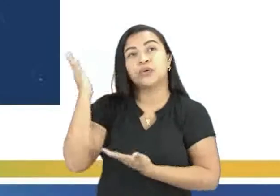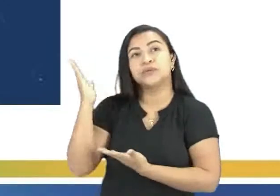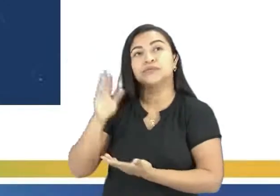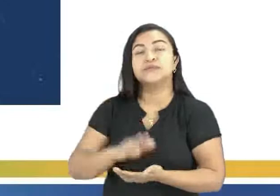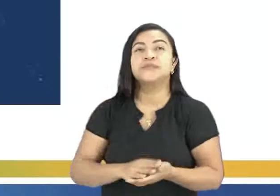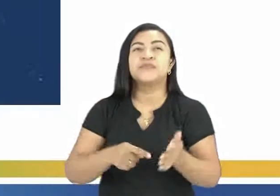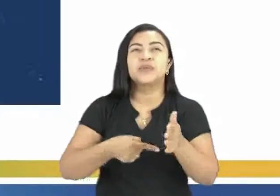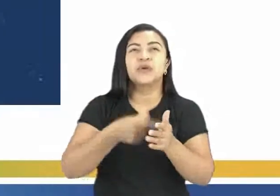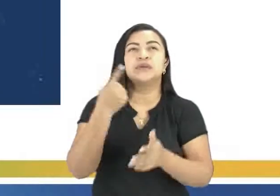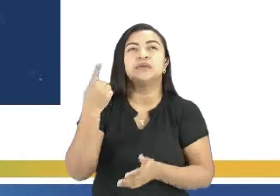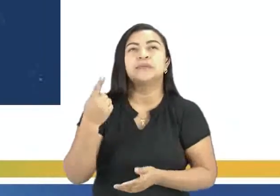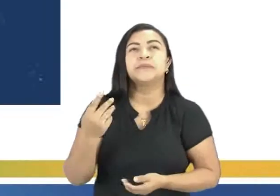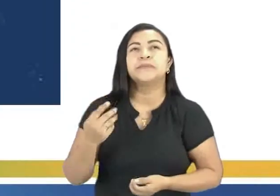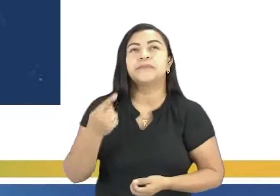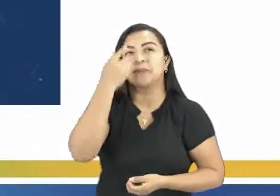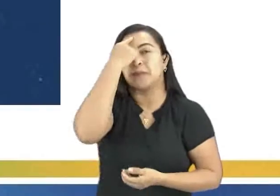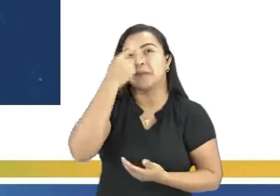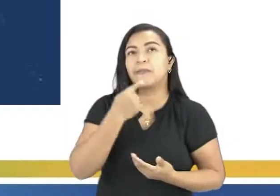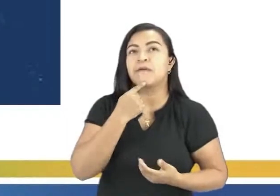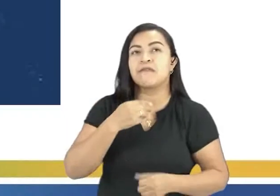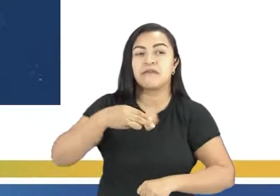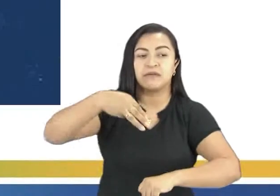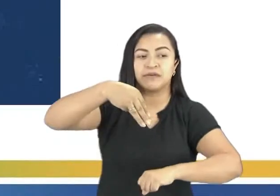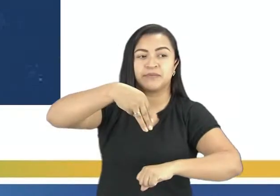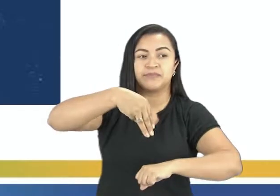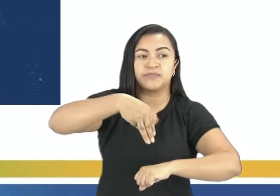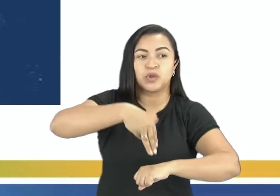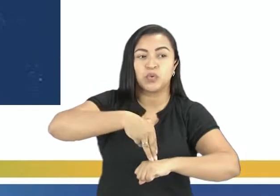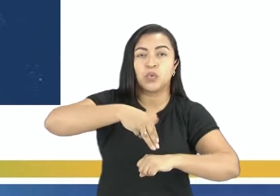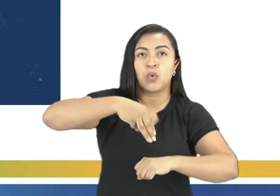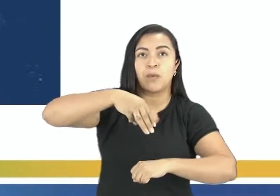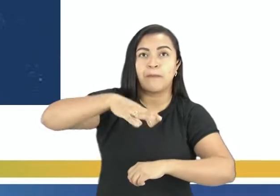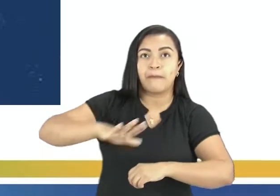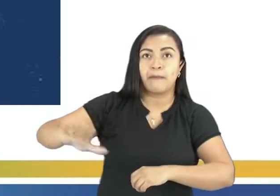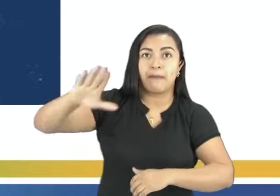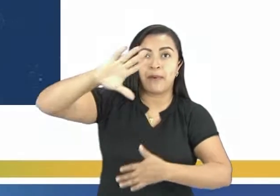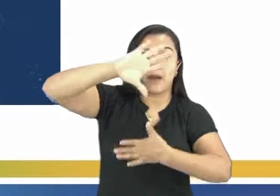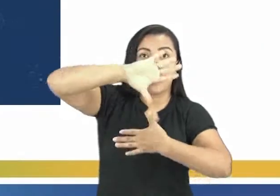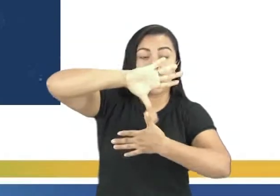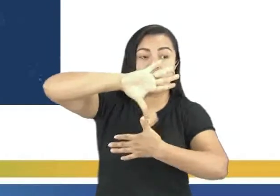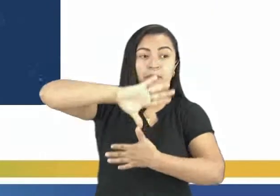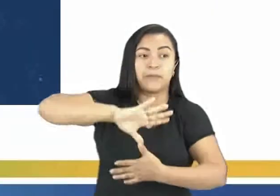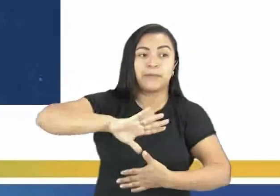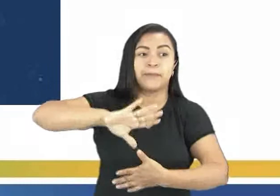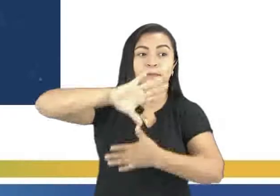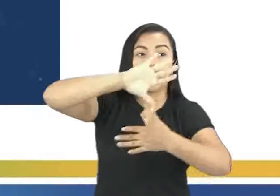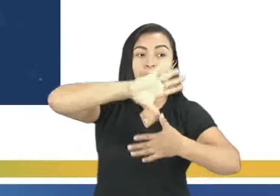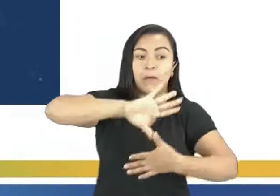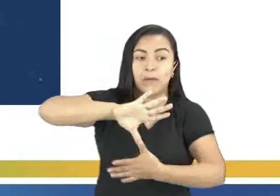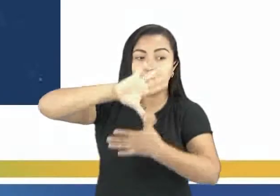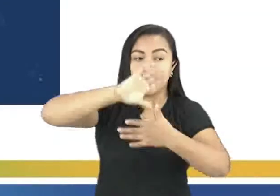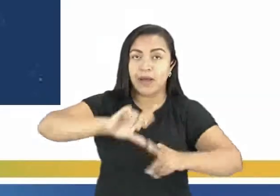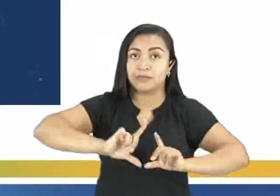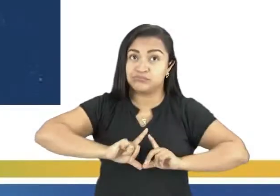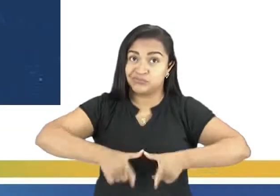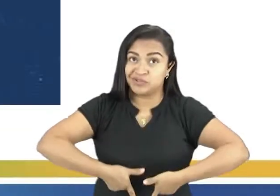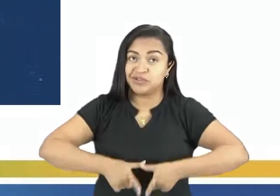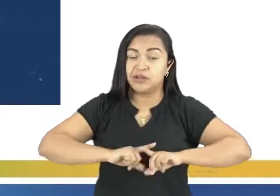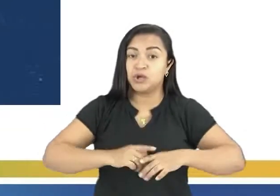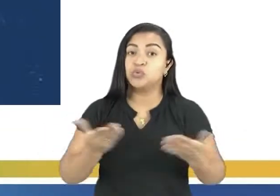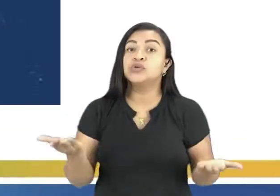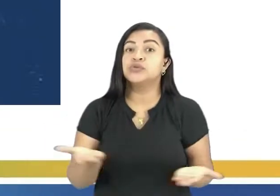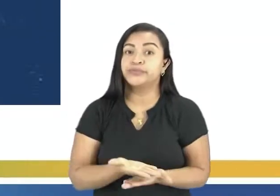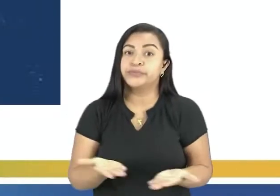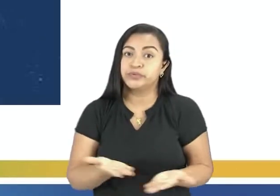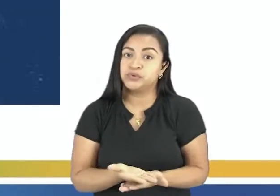primeiro material, nós temos aí o mapa, né, de Israel, e aí ele está ligado aí justamente ao momento mais atual,